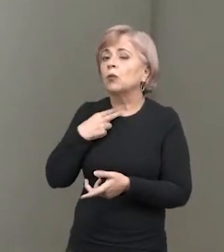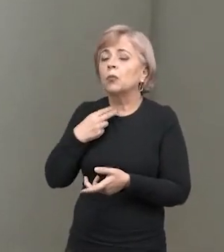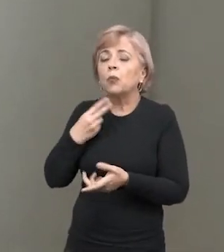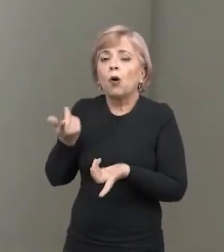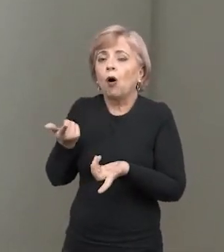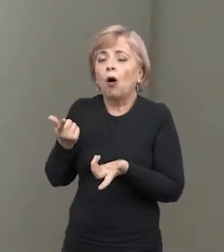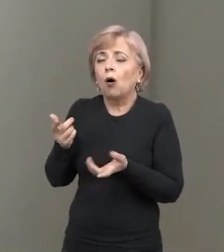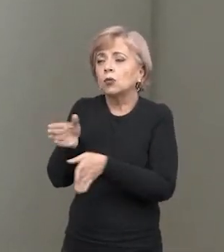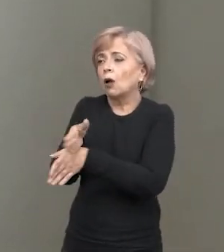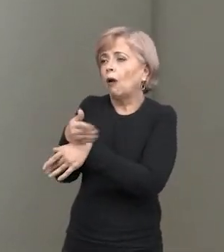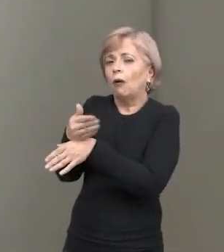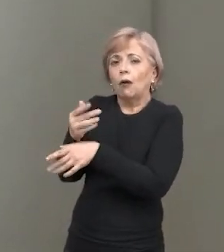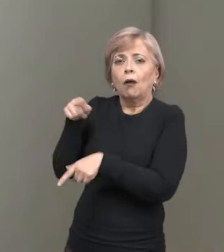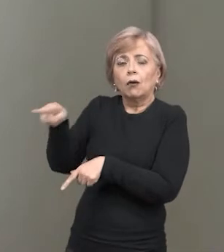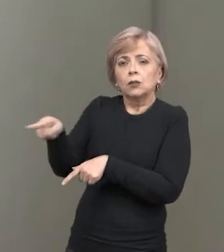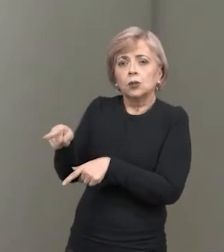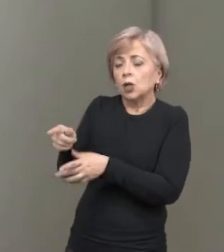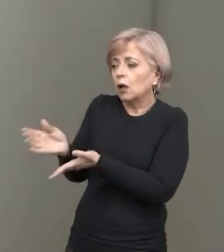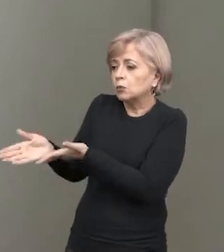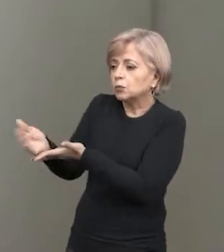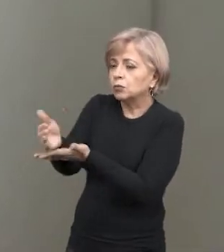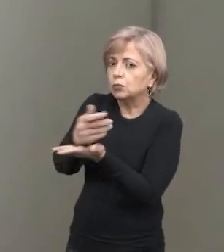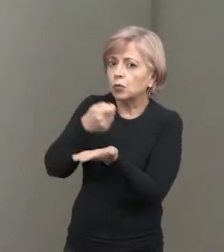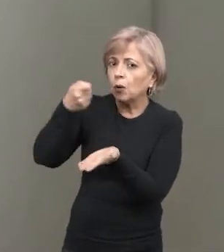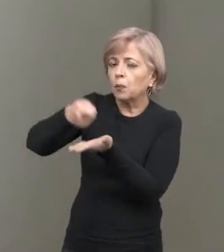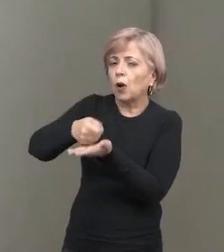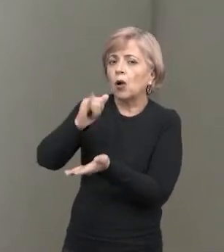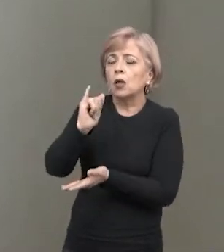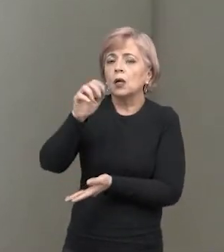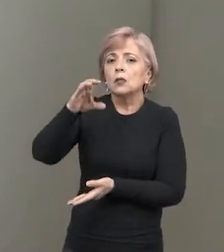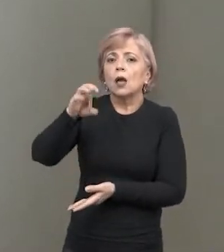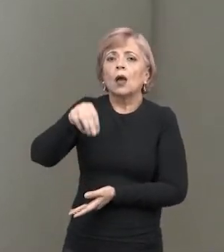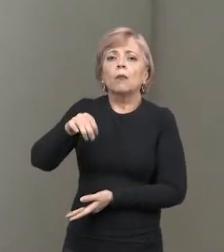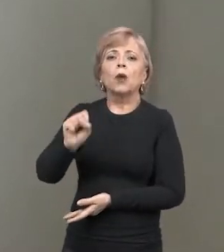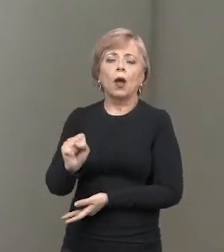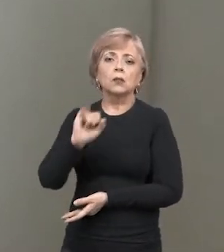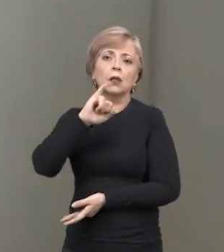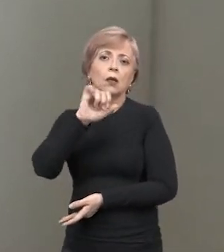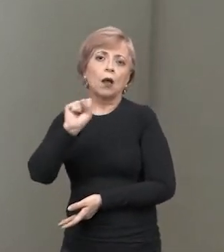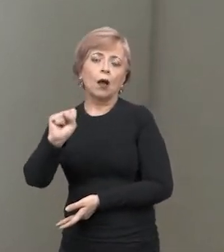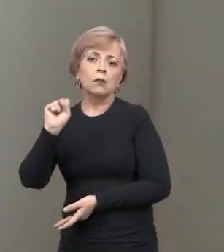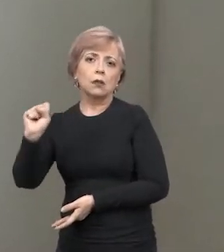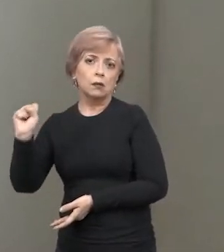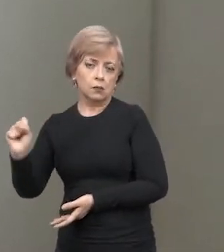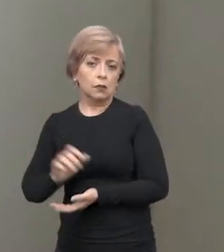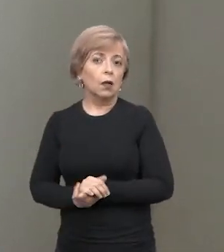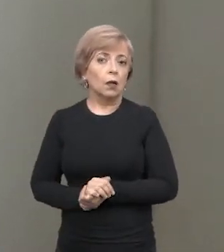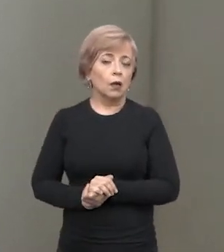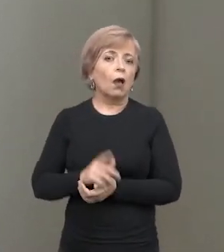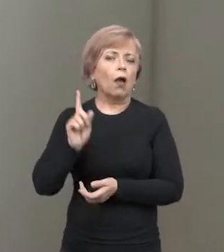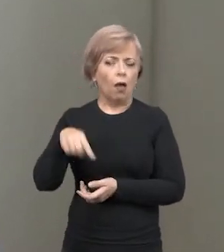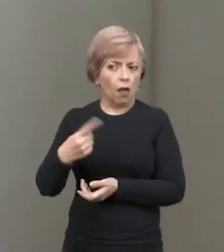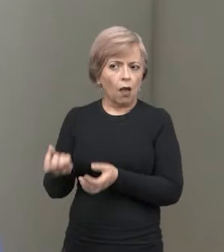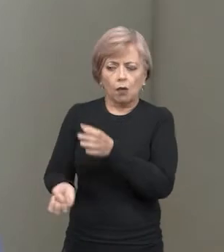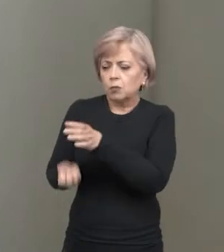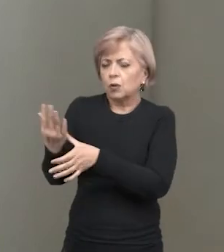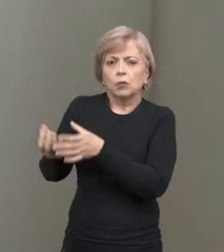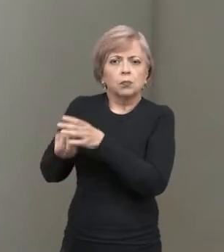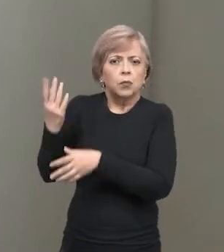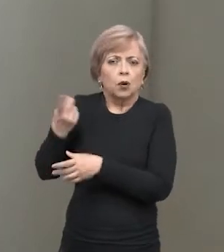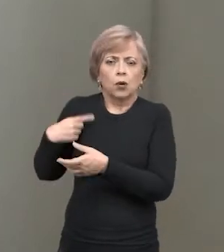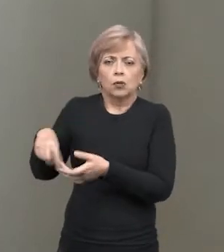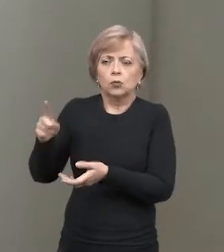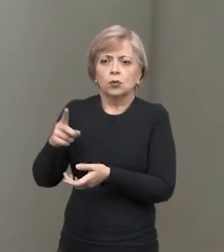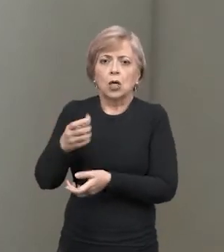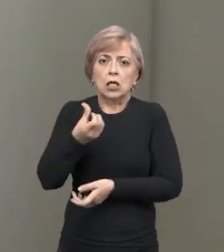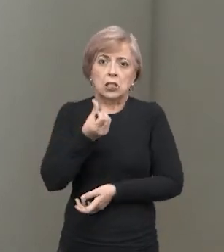ou de ISS nos municípios, que para um ou para outro é sempre a principal fonte de receita. Estado do Rio de Janeiro, estamos falando algo em